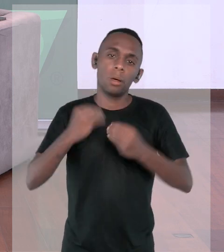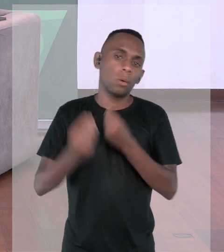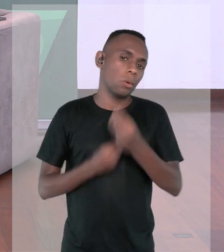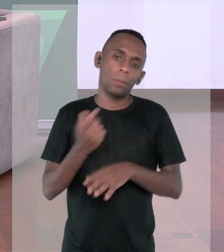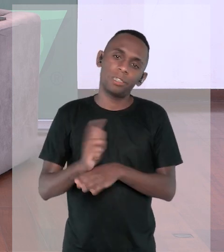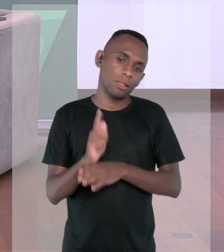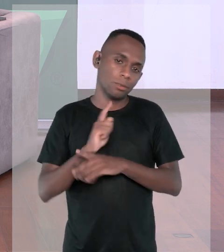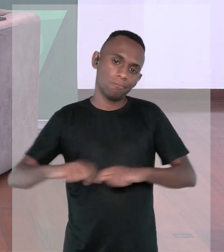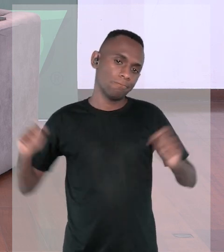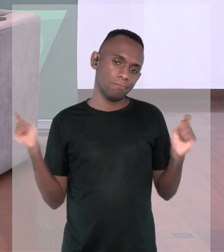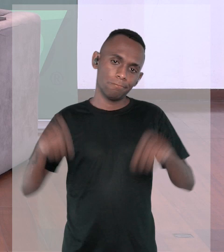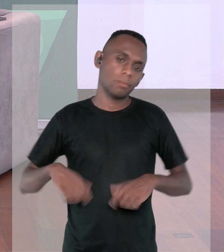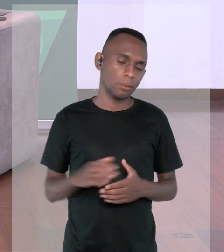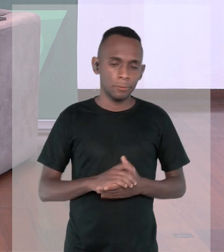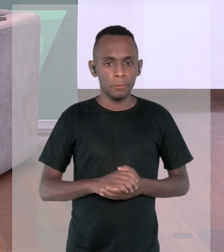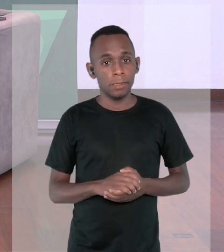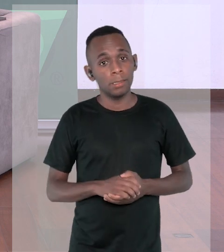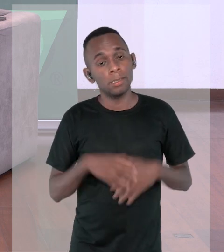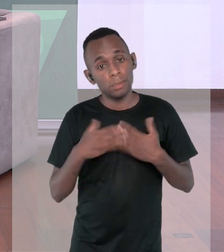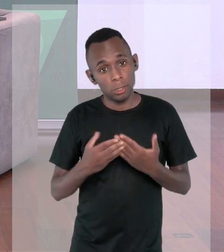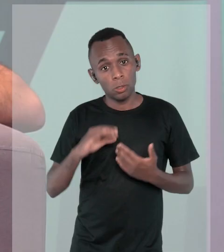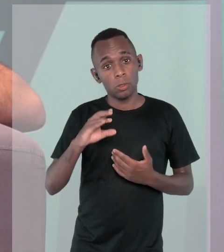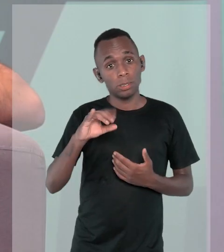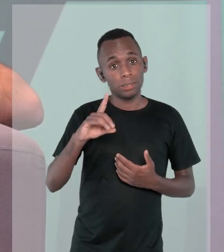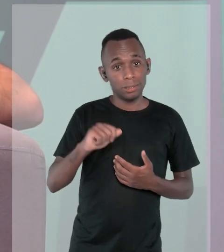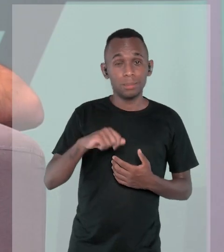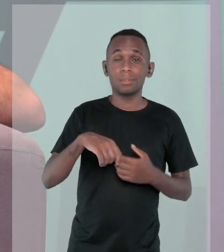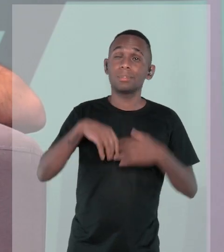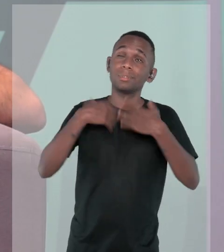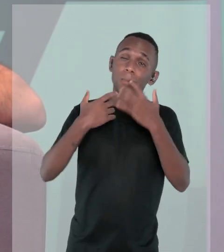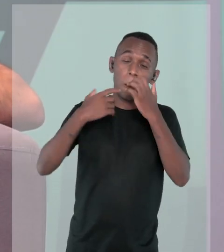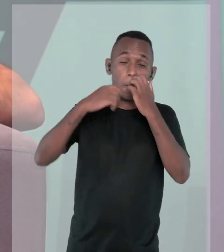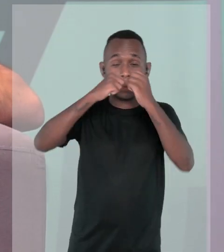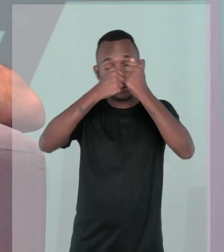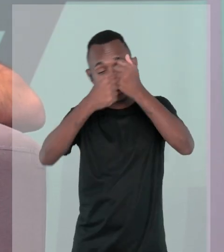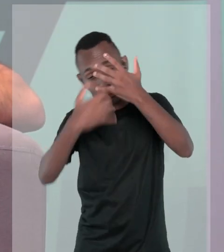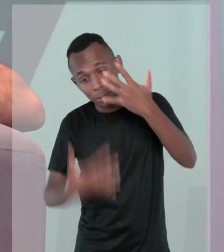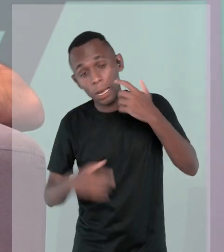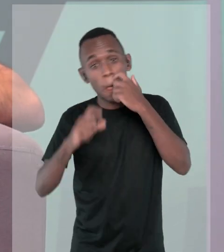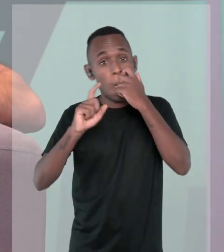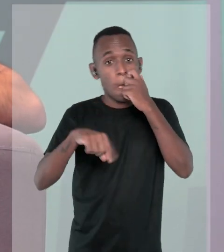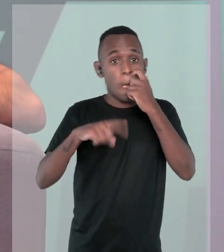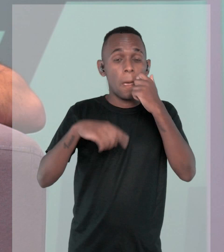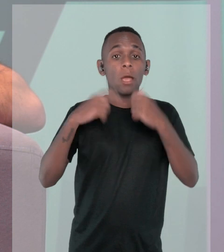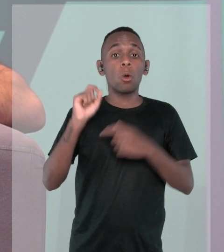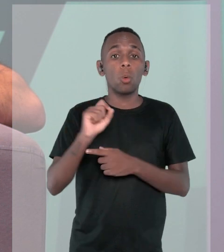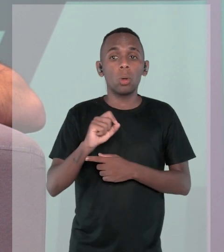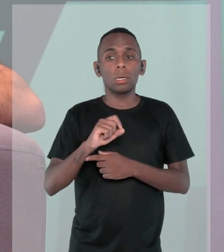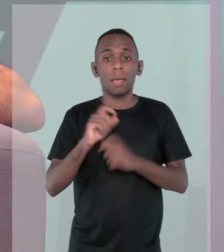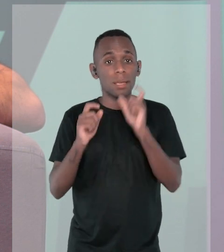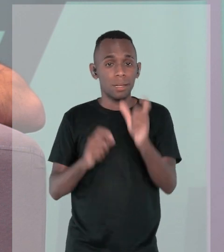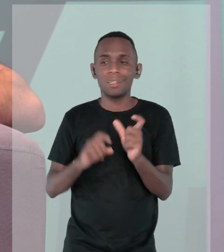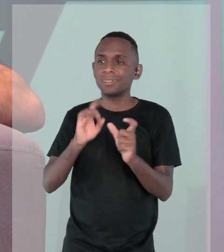ser a gestão? Então, Cida, acabei dando uma volta grande para chegar ao seguinte, employer branding é muito